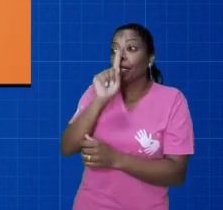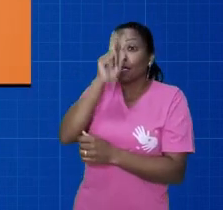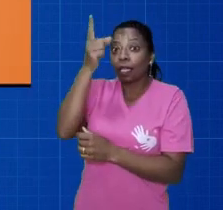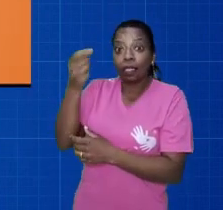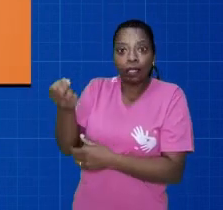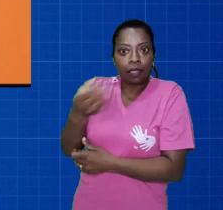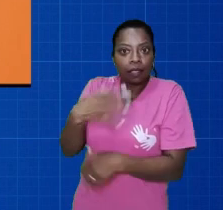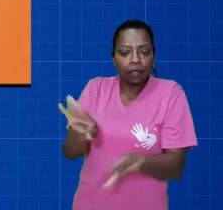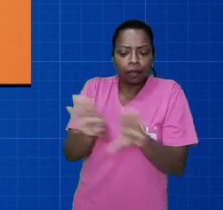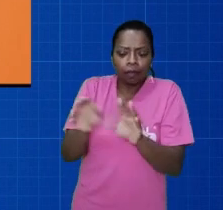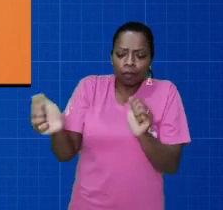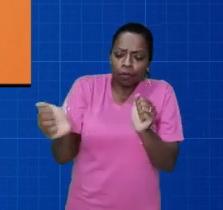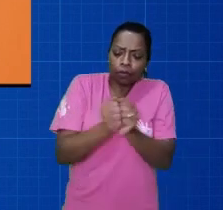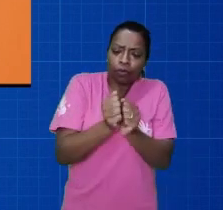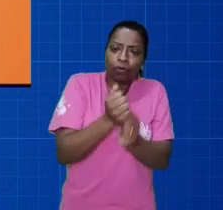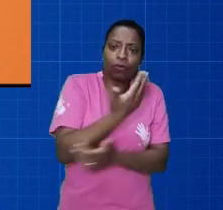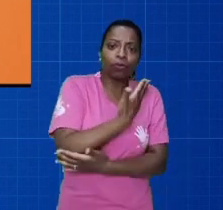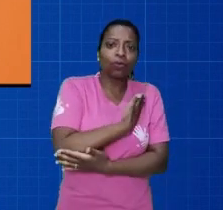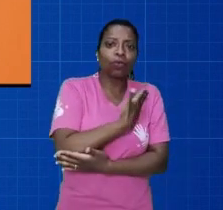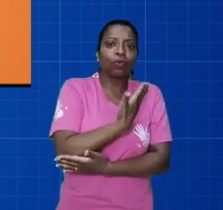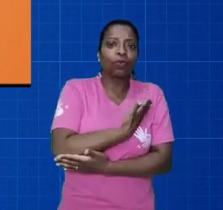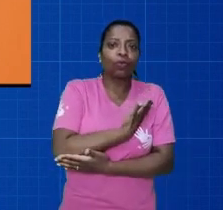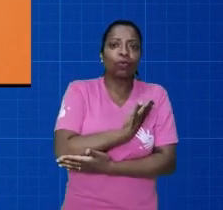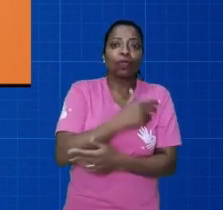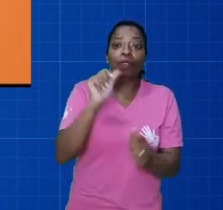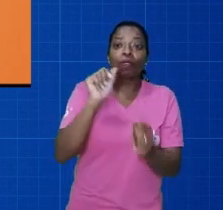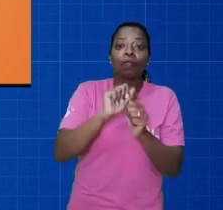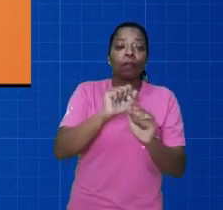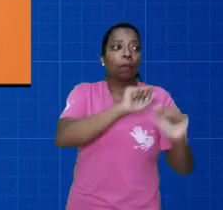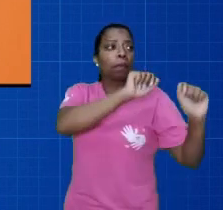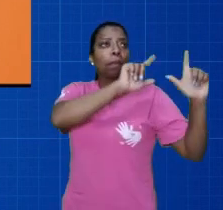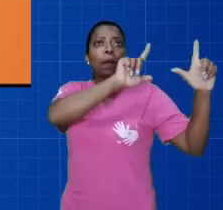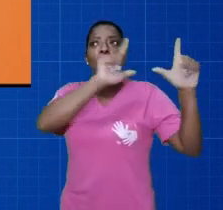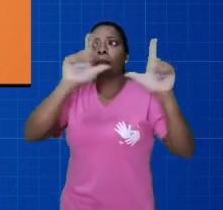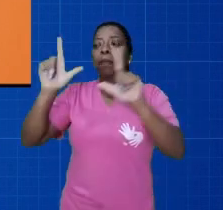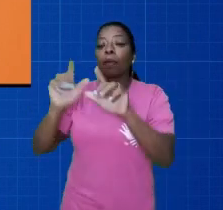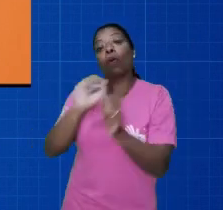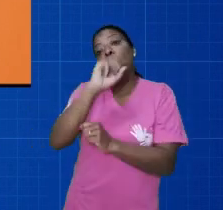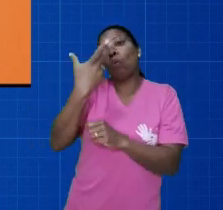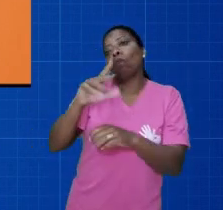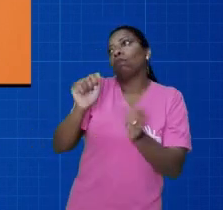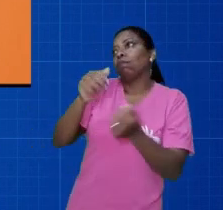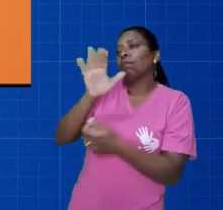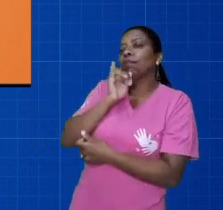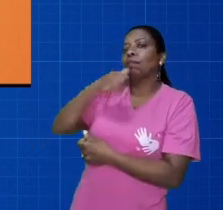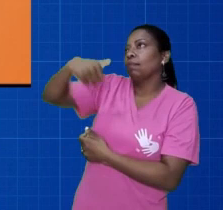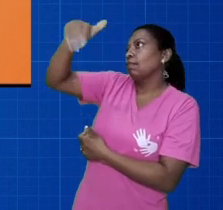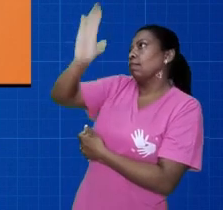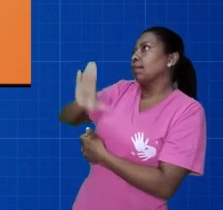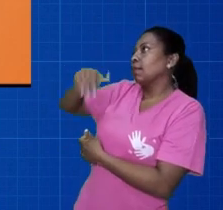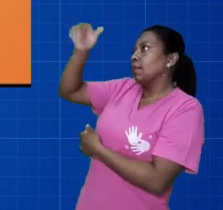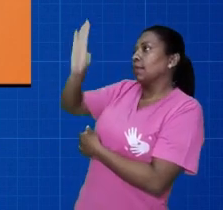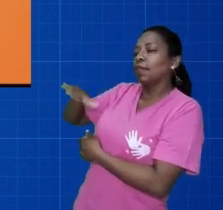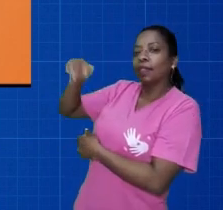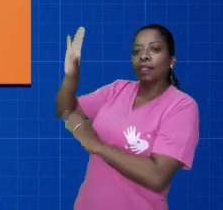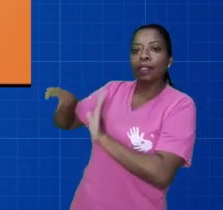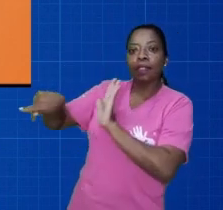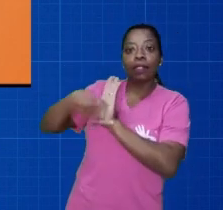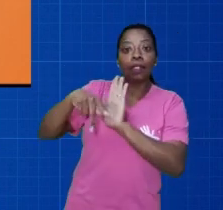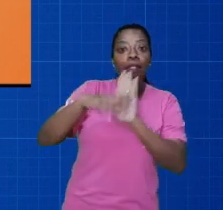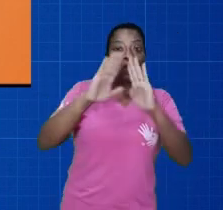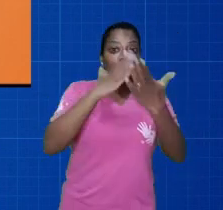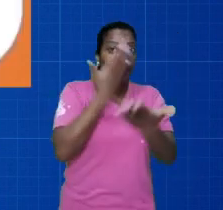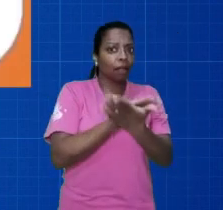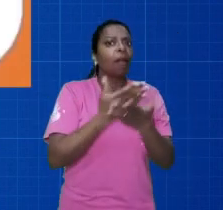ideia é você também unir os seus colegas e fazerem um mural, uma pintura em uma das paredes